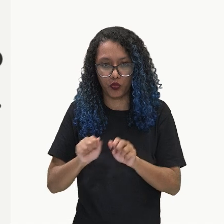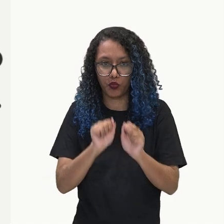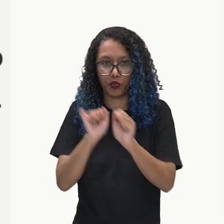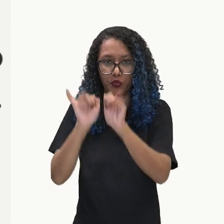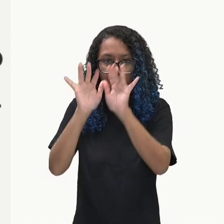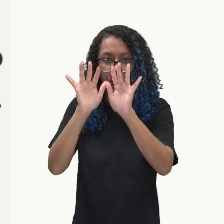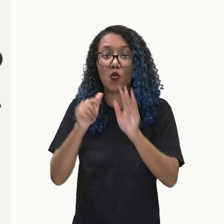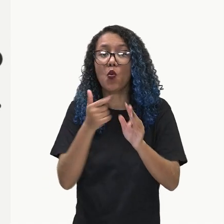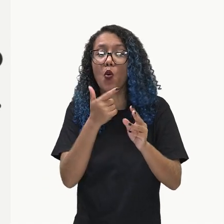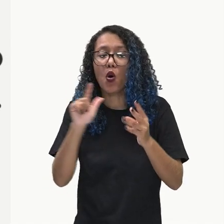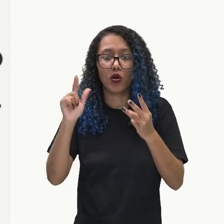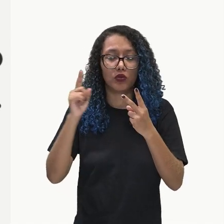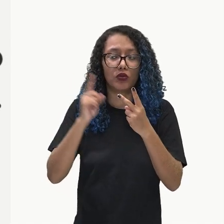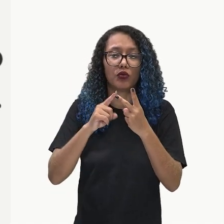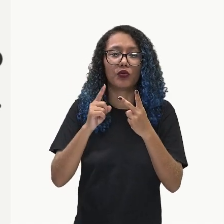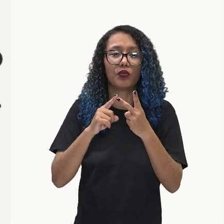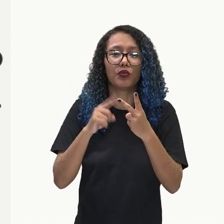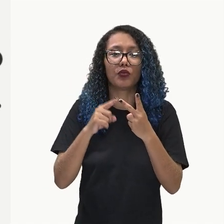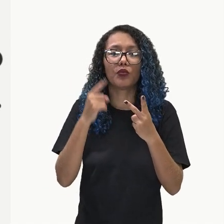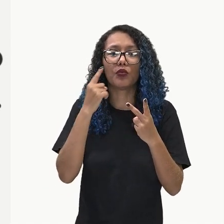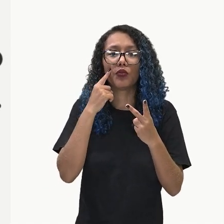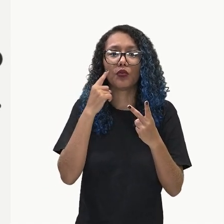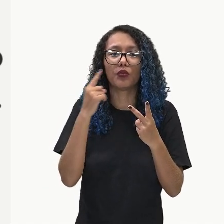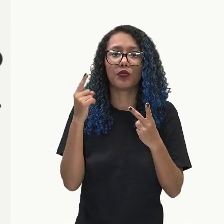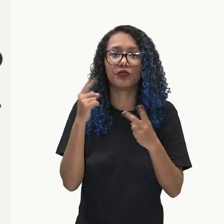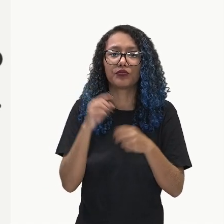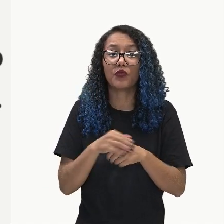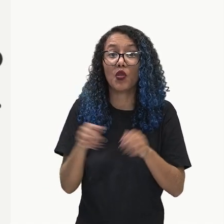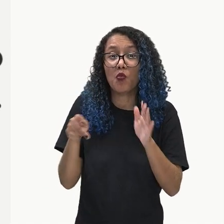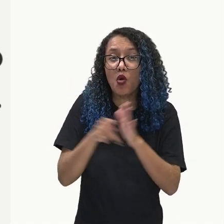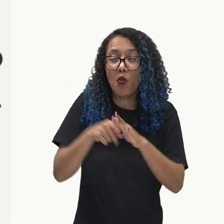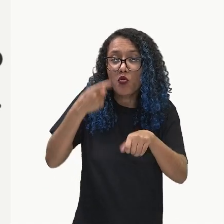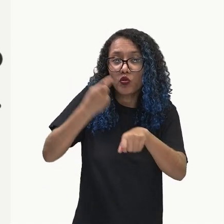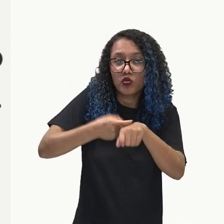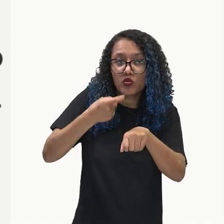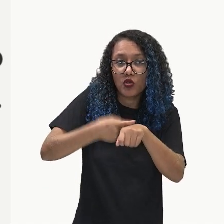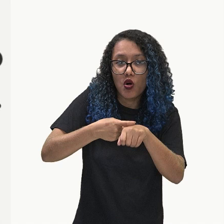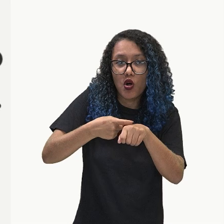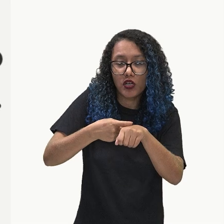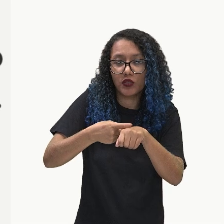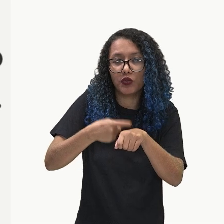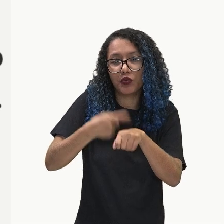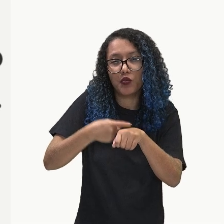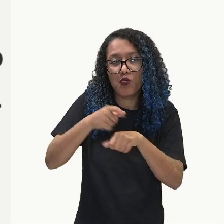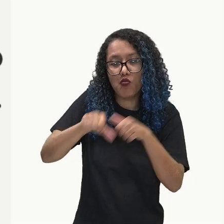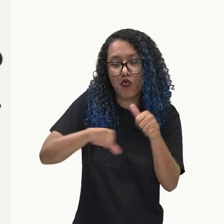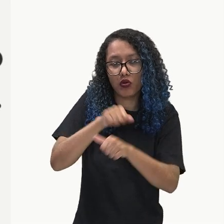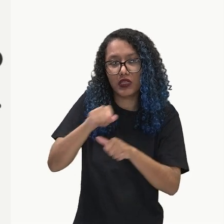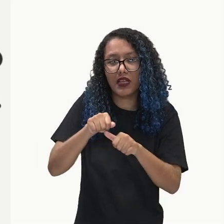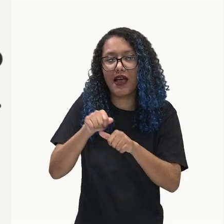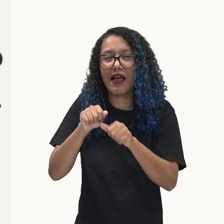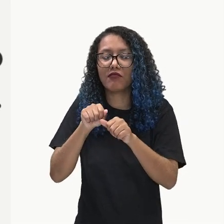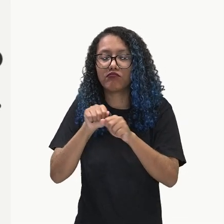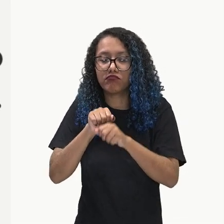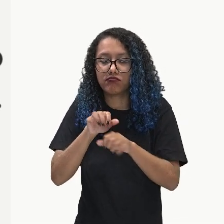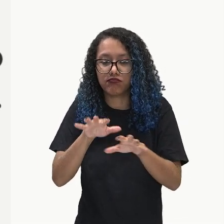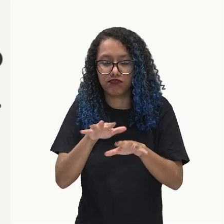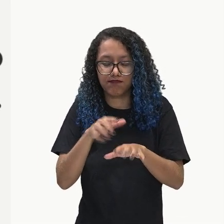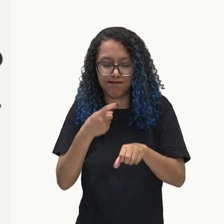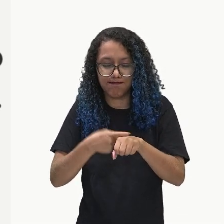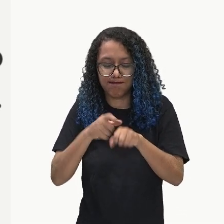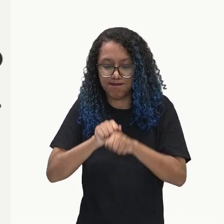de fusão é do estado sólido para o estado líquido. E por que é usado a